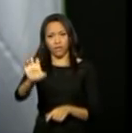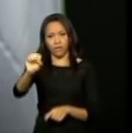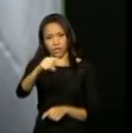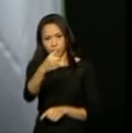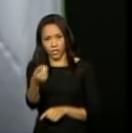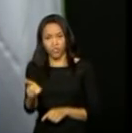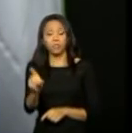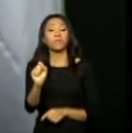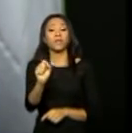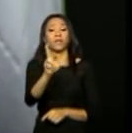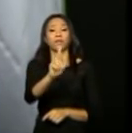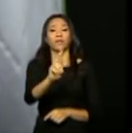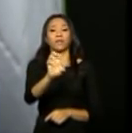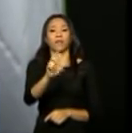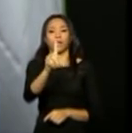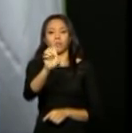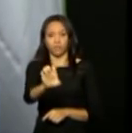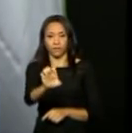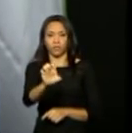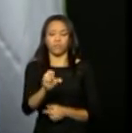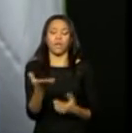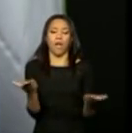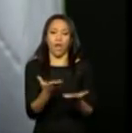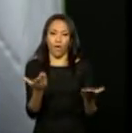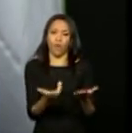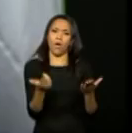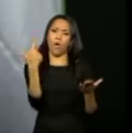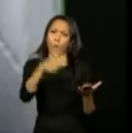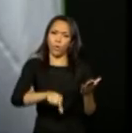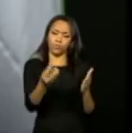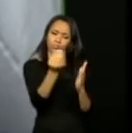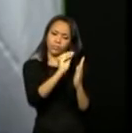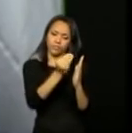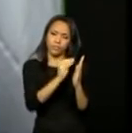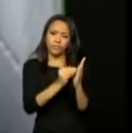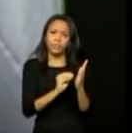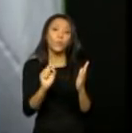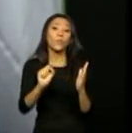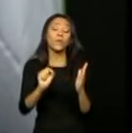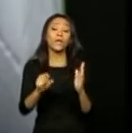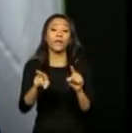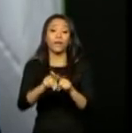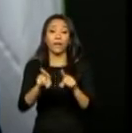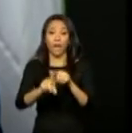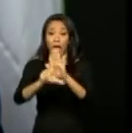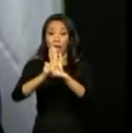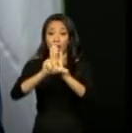rede. Retomaremos a agenda de modernização da legislação do direito autoral.